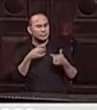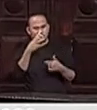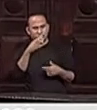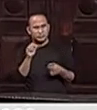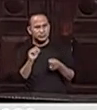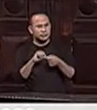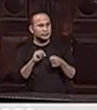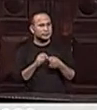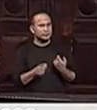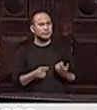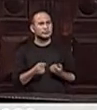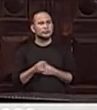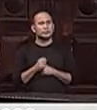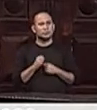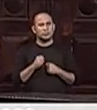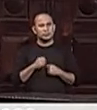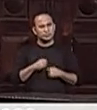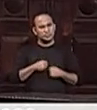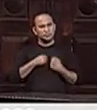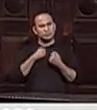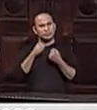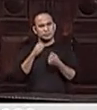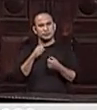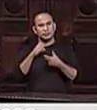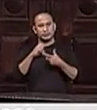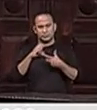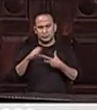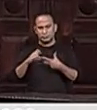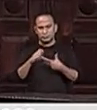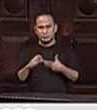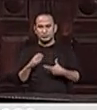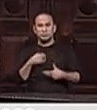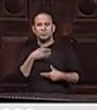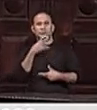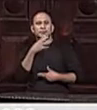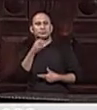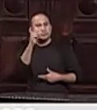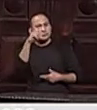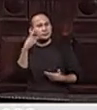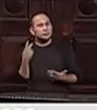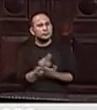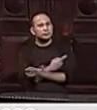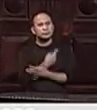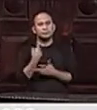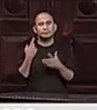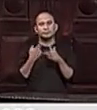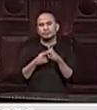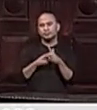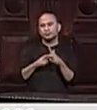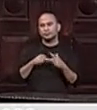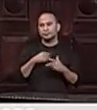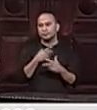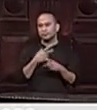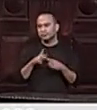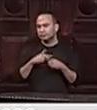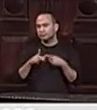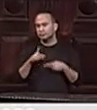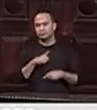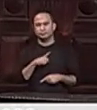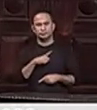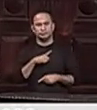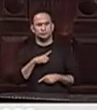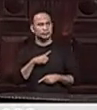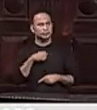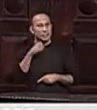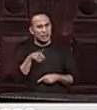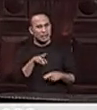do Poder Executivo para verificar o que está acontecendo e, eventualmente, corrigir qualquer problema que haja. Essa é